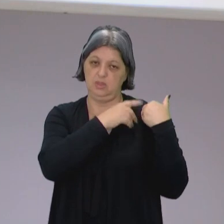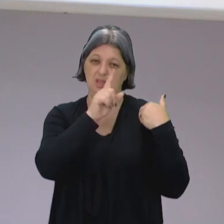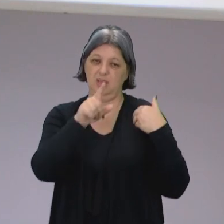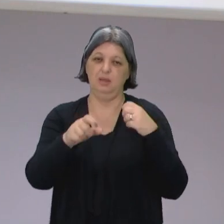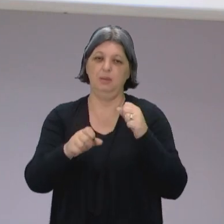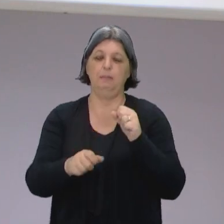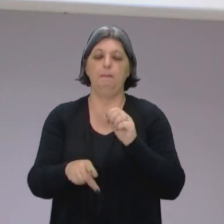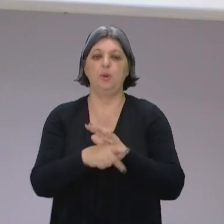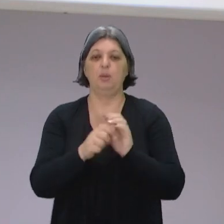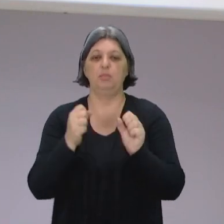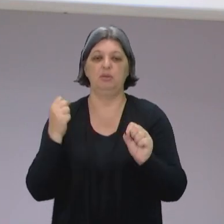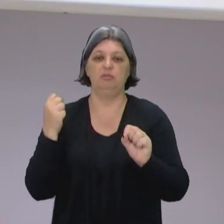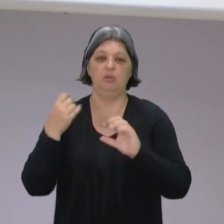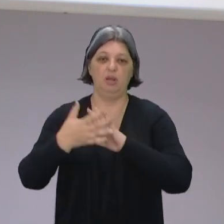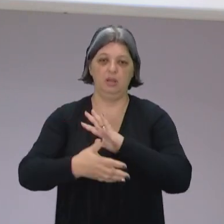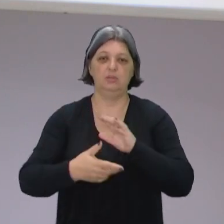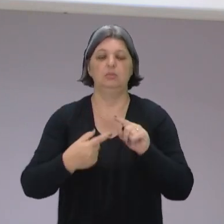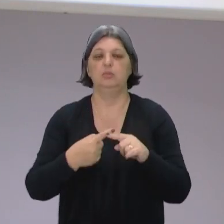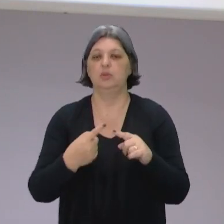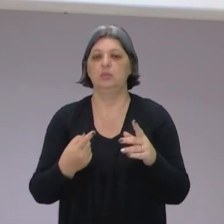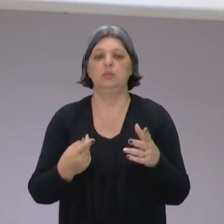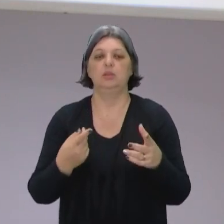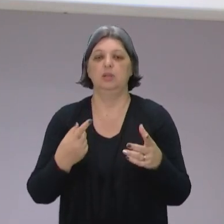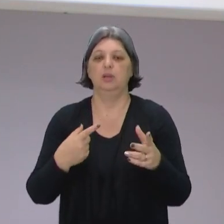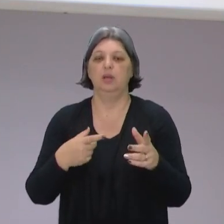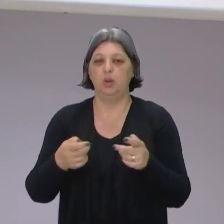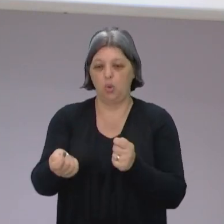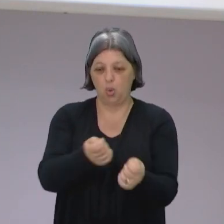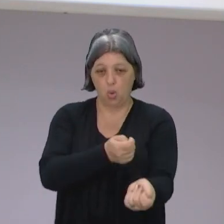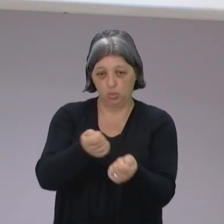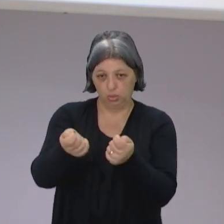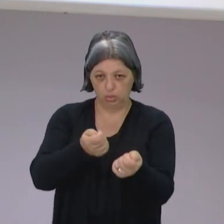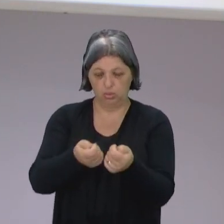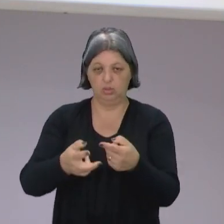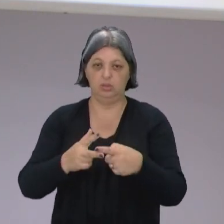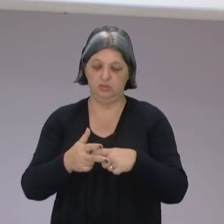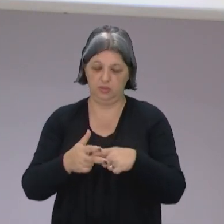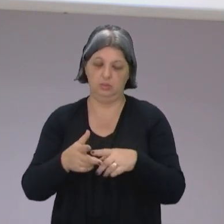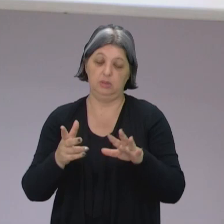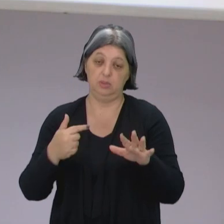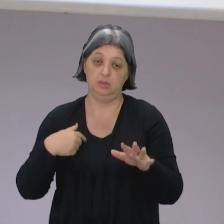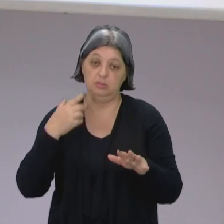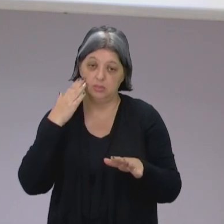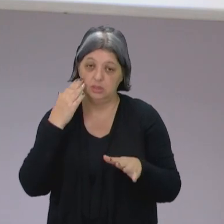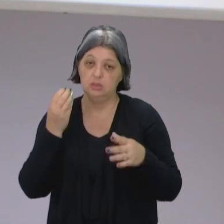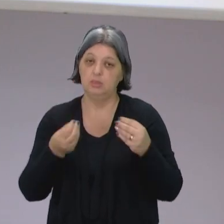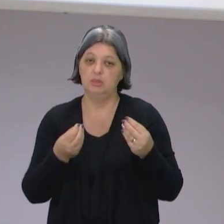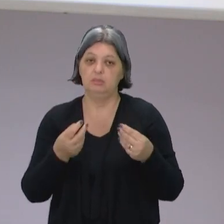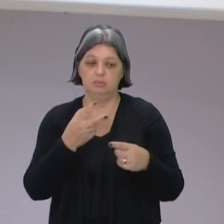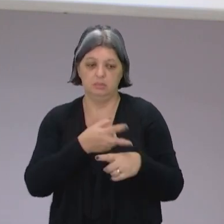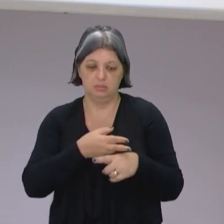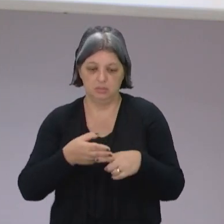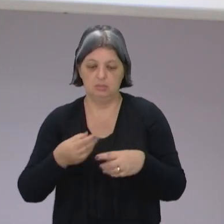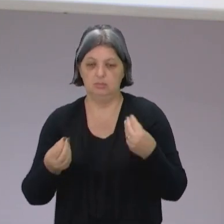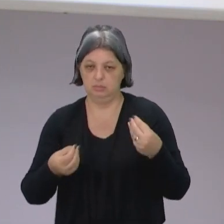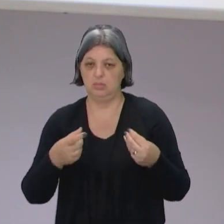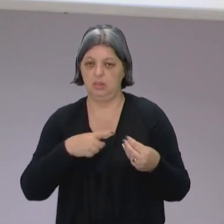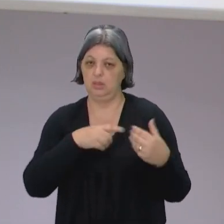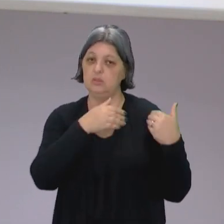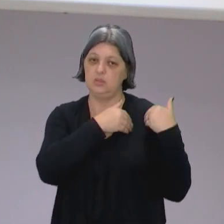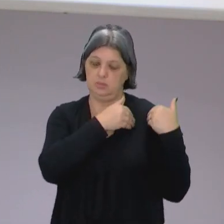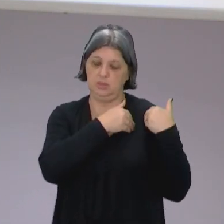que ele está falando tem a ver com o domínio das ferramentas, mas é importante que você, ao ler criticamente nessa produção, também entenda as suas